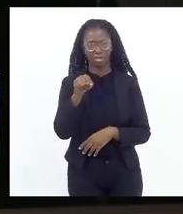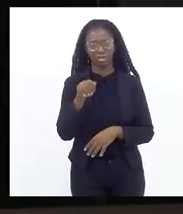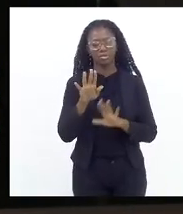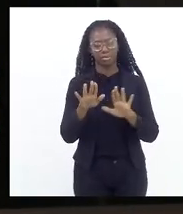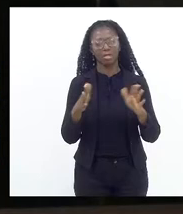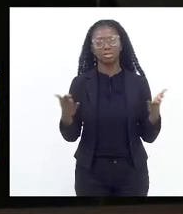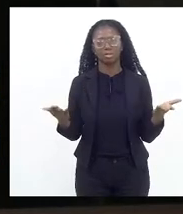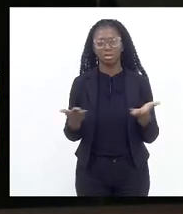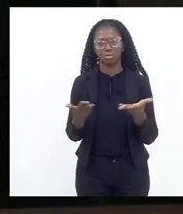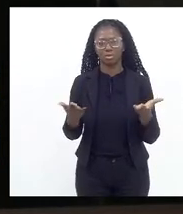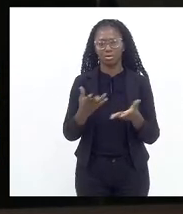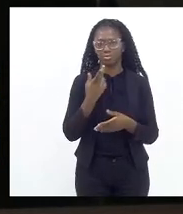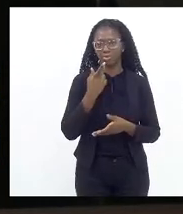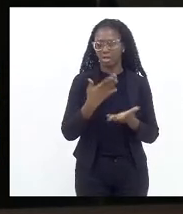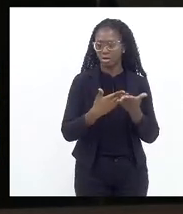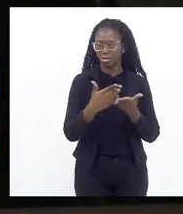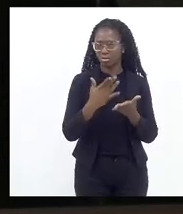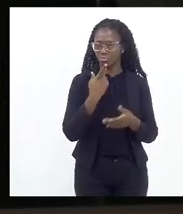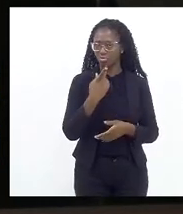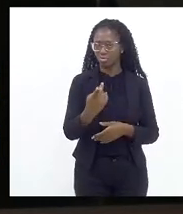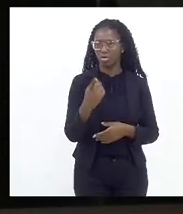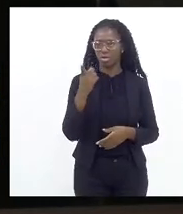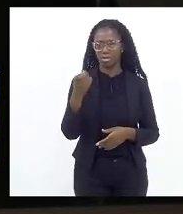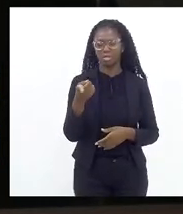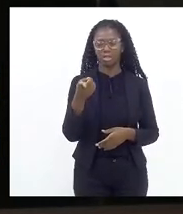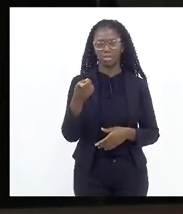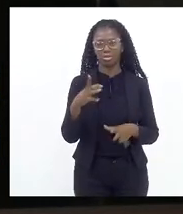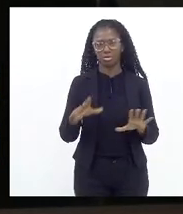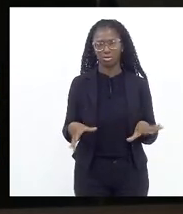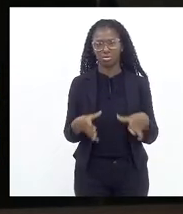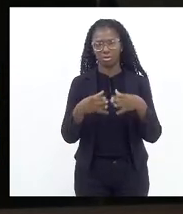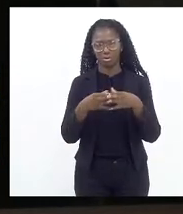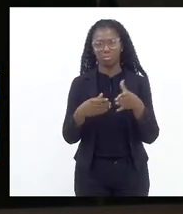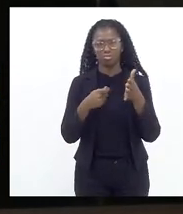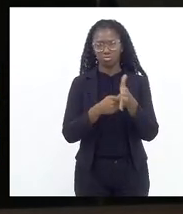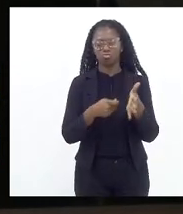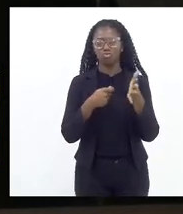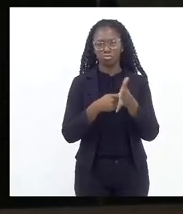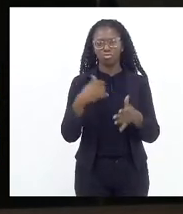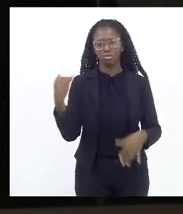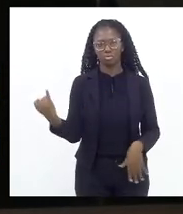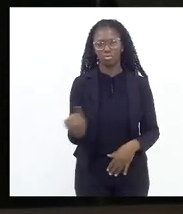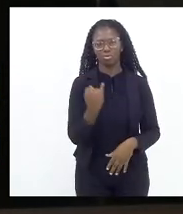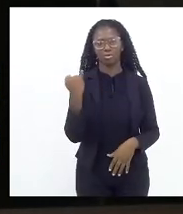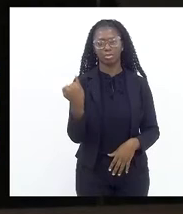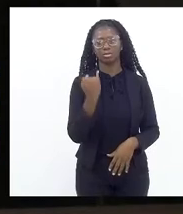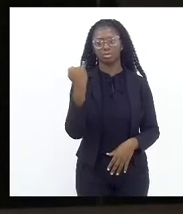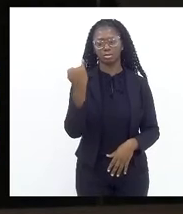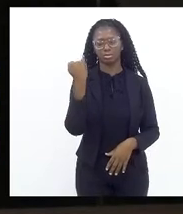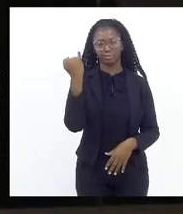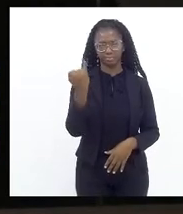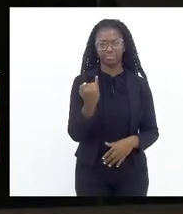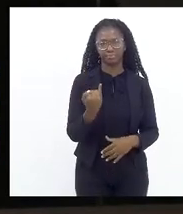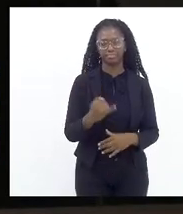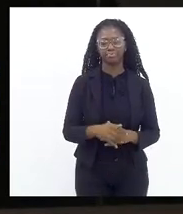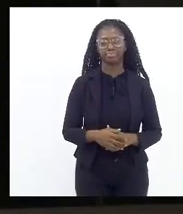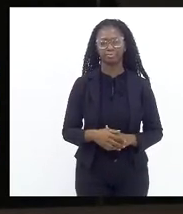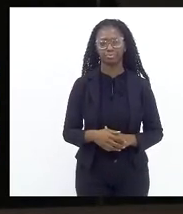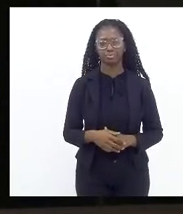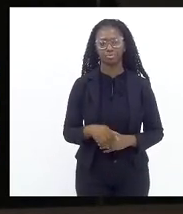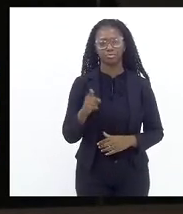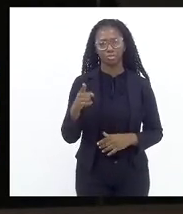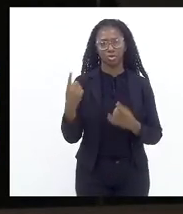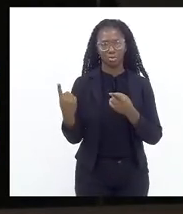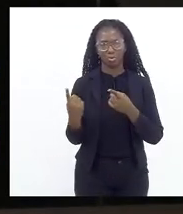quero começar falando da instalação dessa frente parlamentar tão importante, que é a Frente Parlamentar